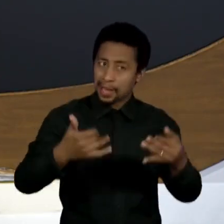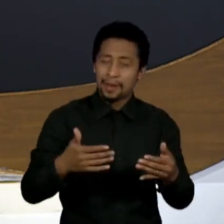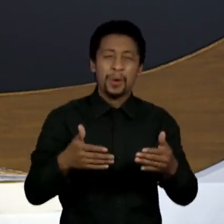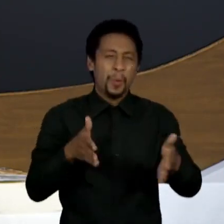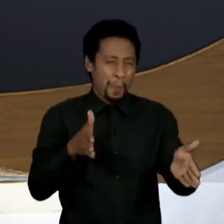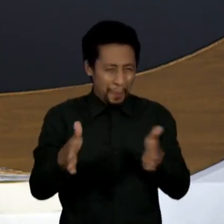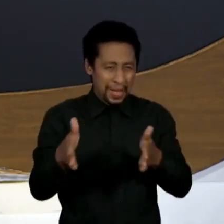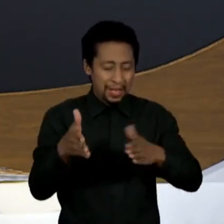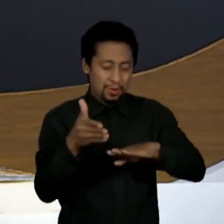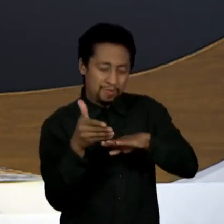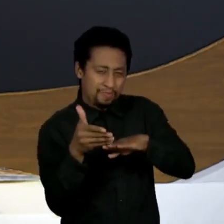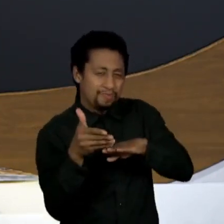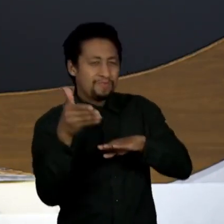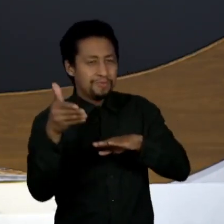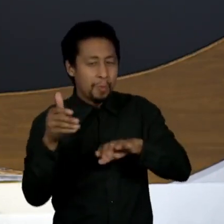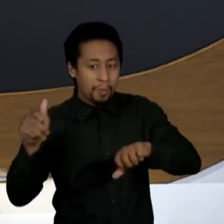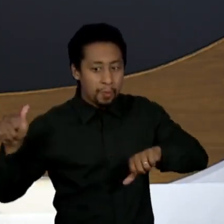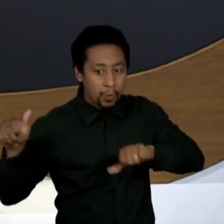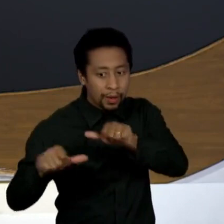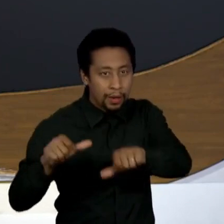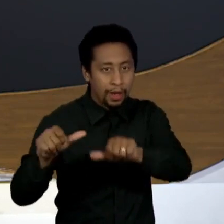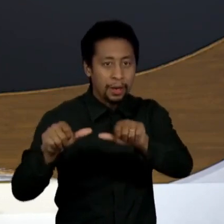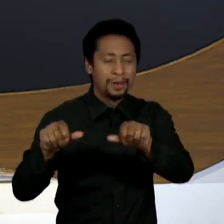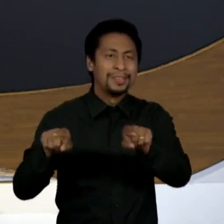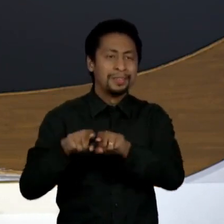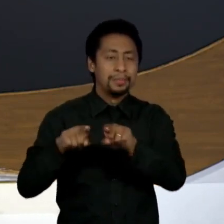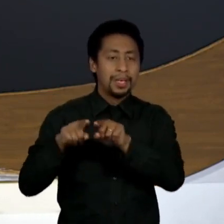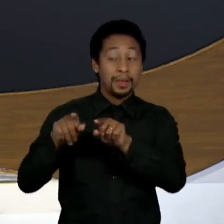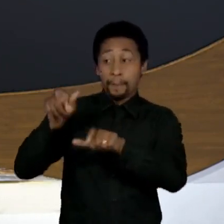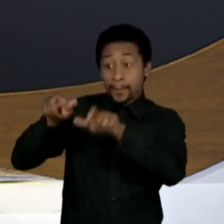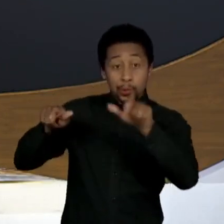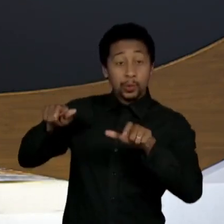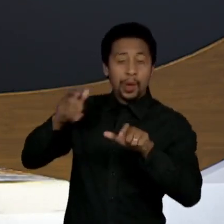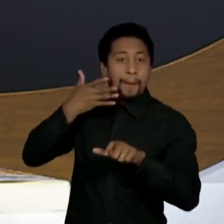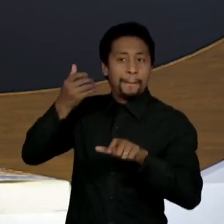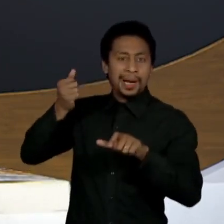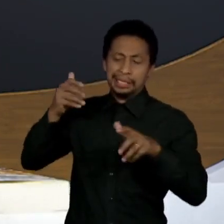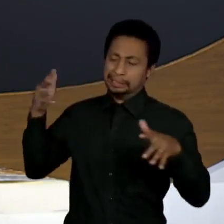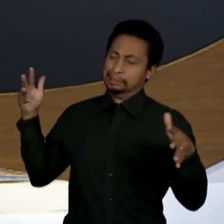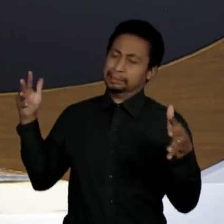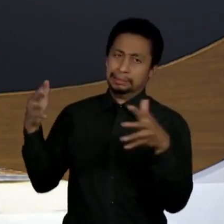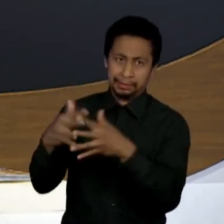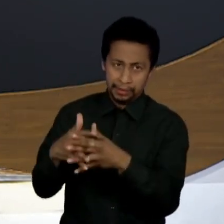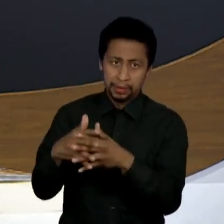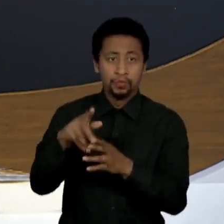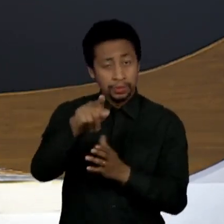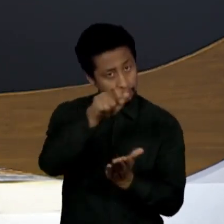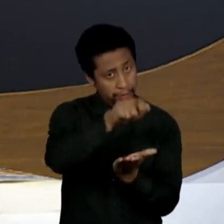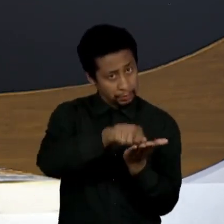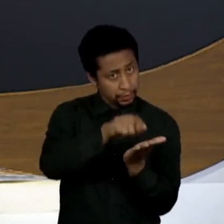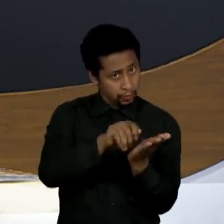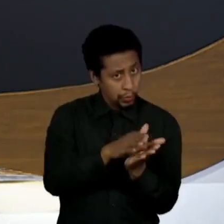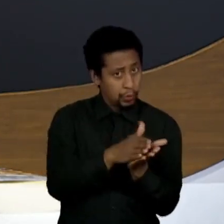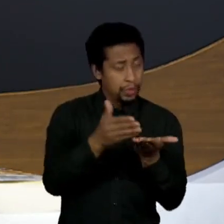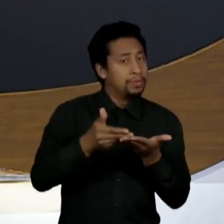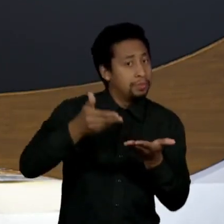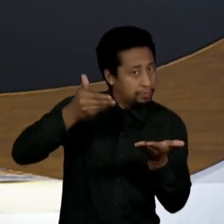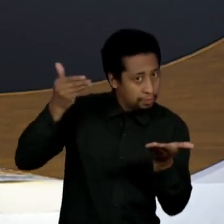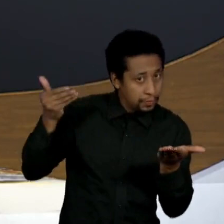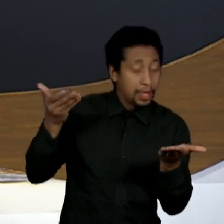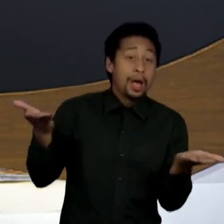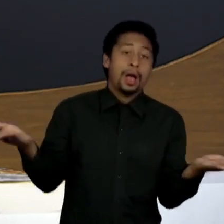modernidade, entre eles essa crise do homem branco. Isso já era presente nos seus livros anteriores e aparece